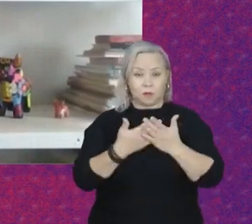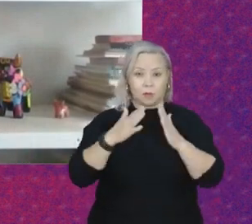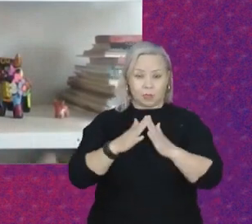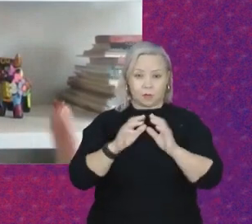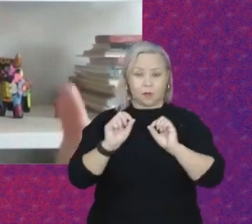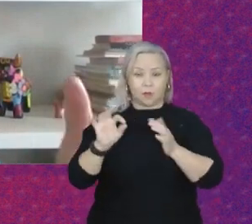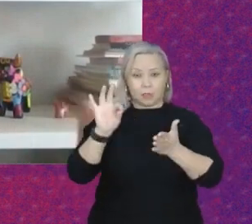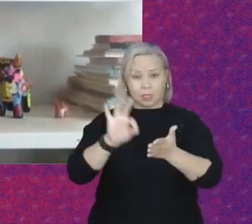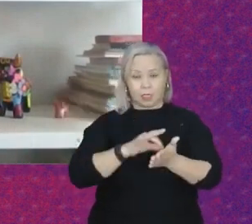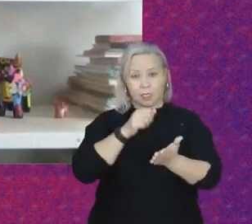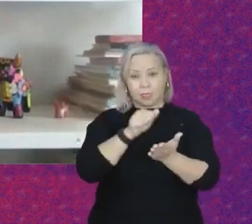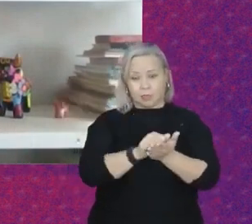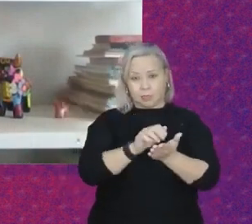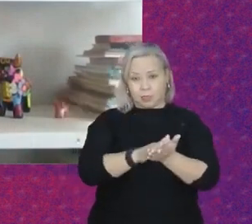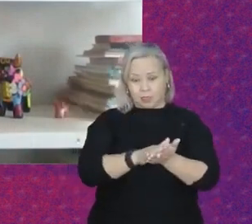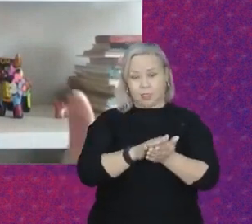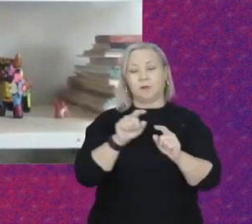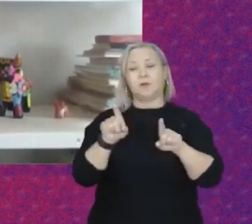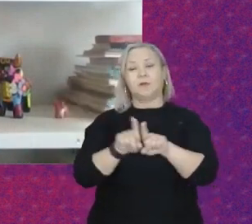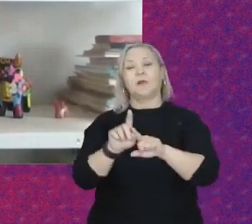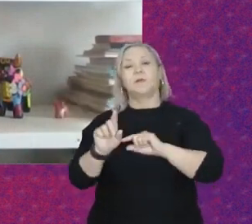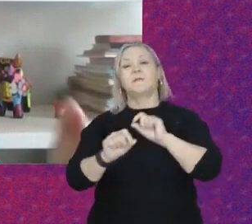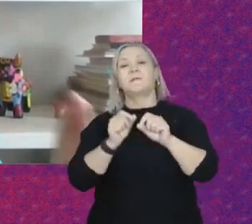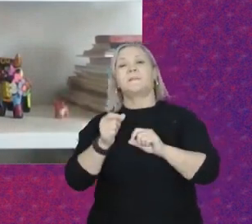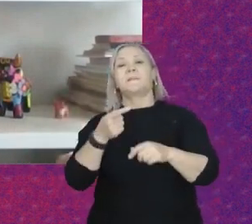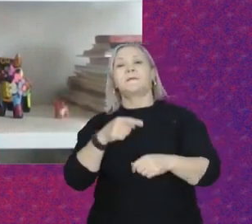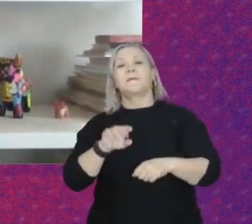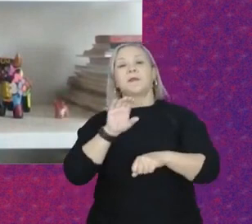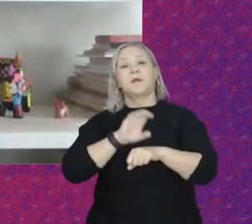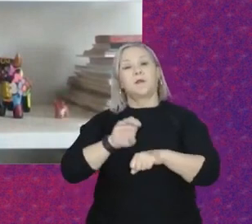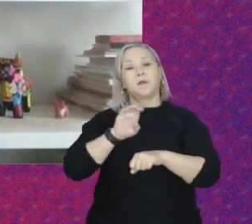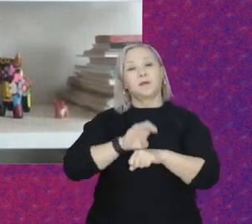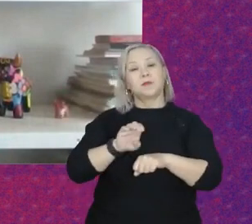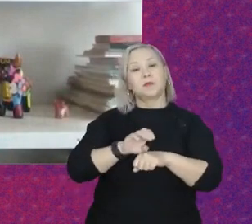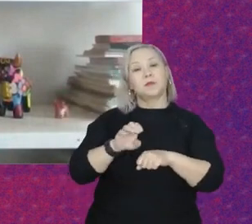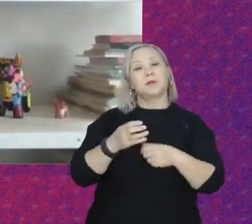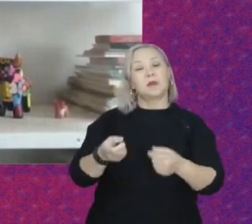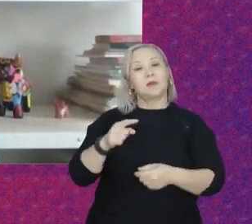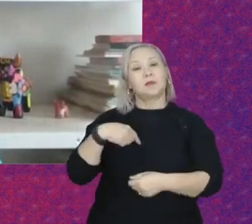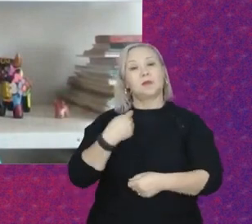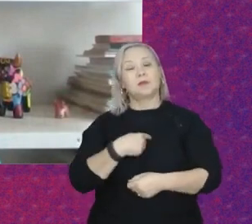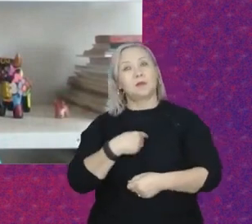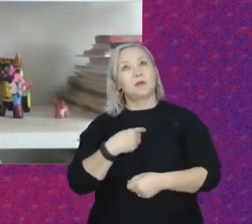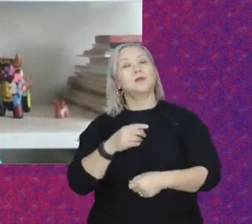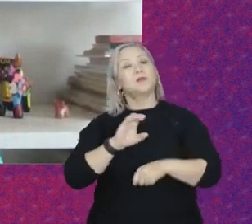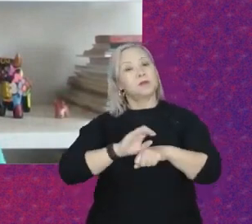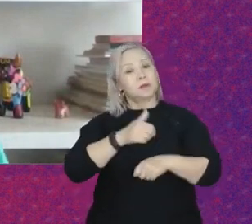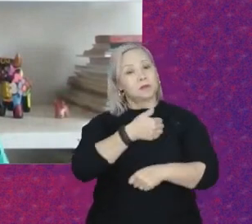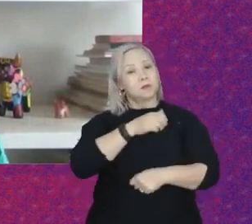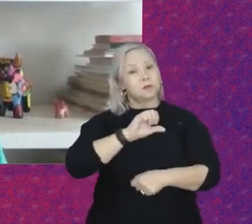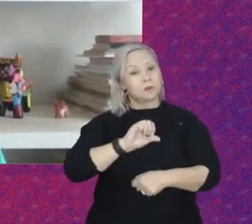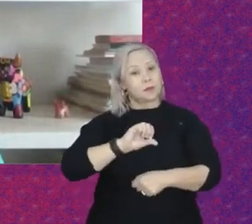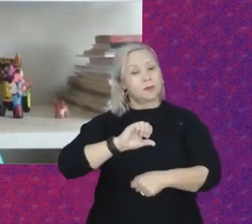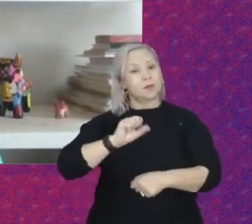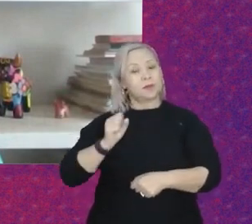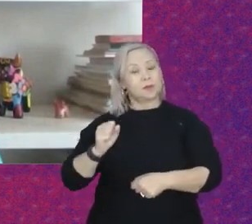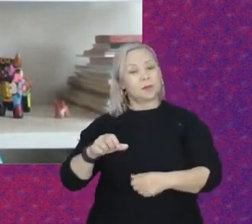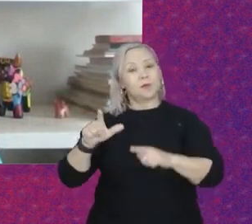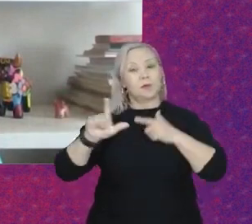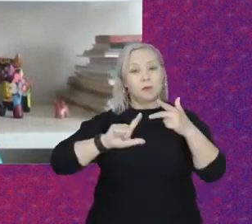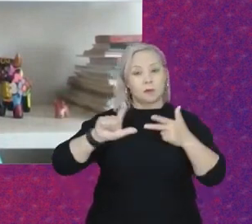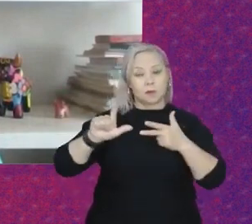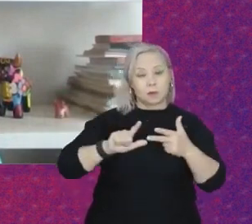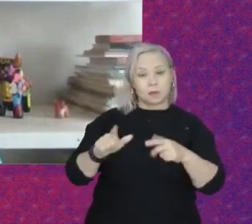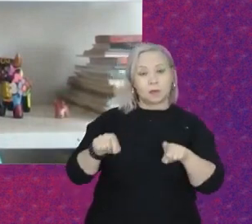está inscrito também, que foi constitucionalizado, está inscrito na nossa Constituição e na legislação do novo